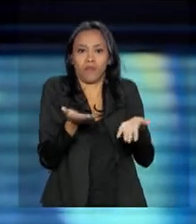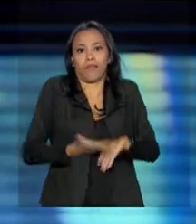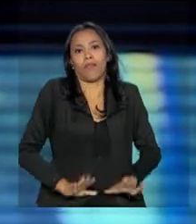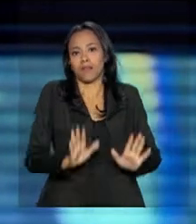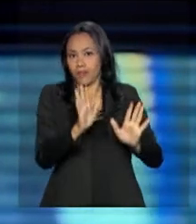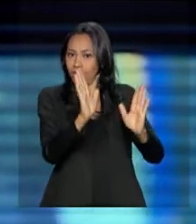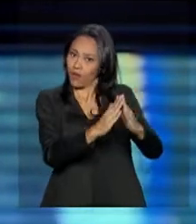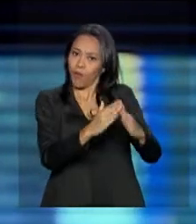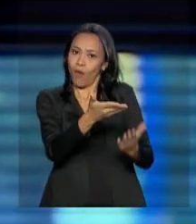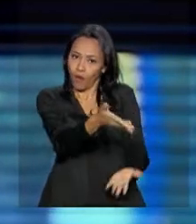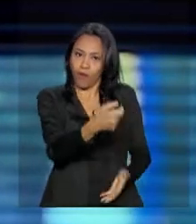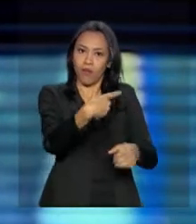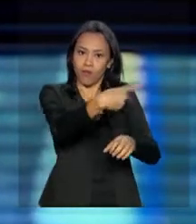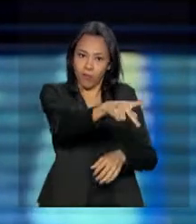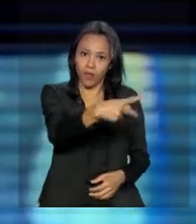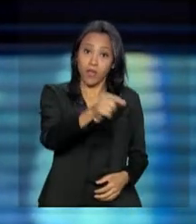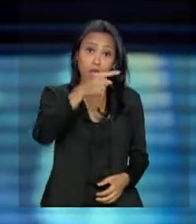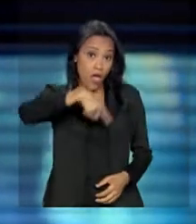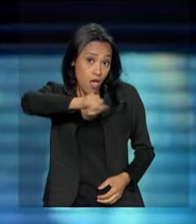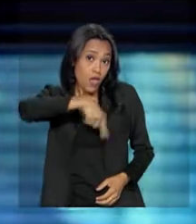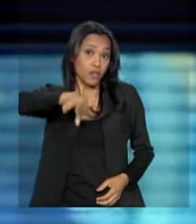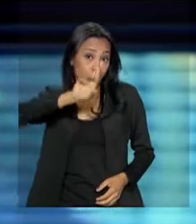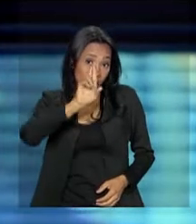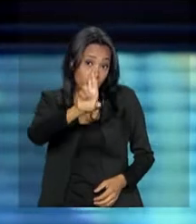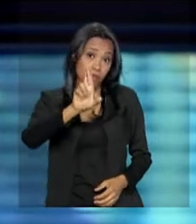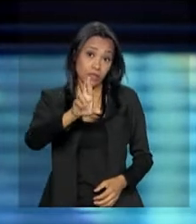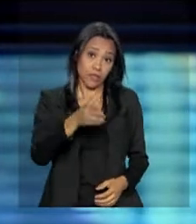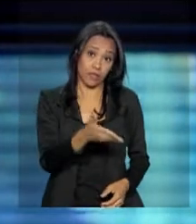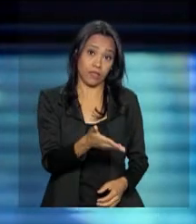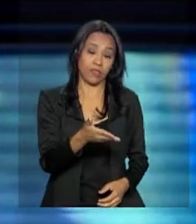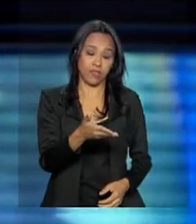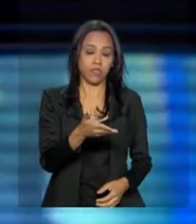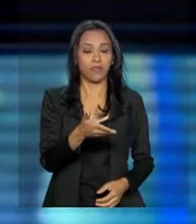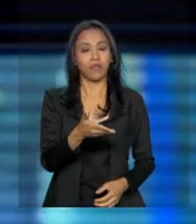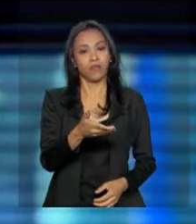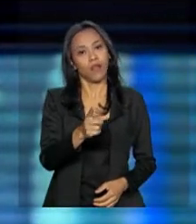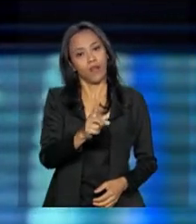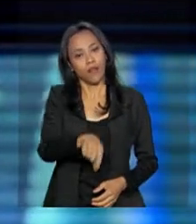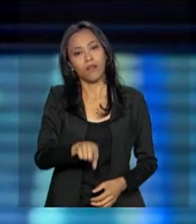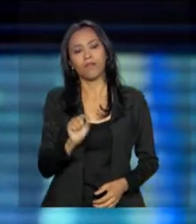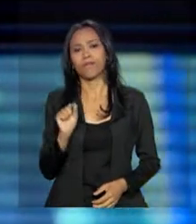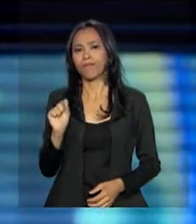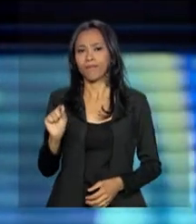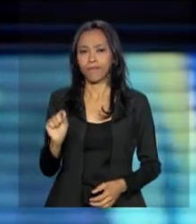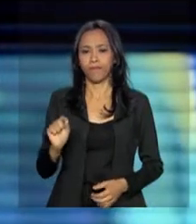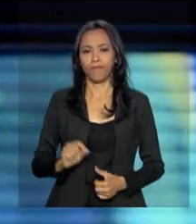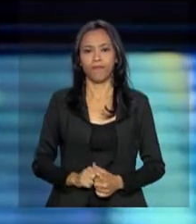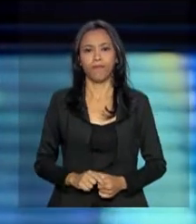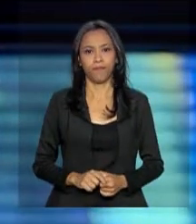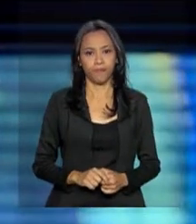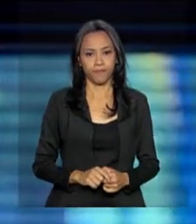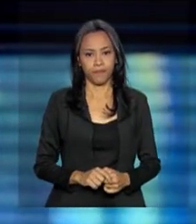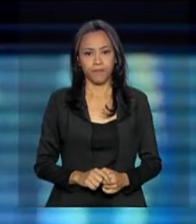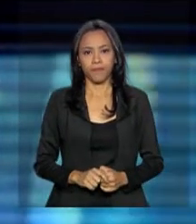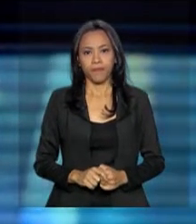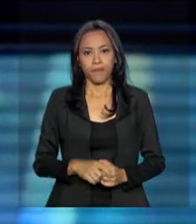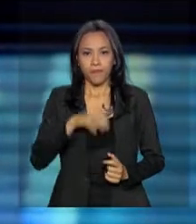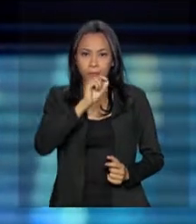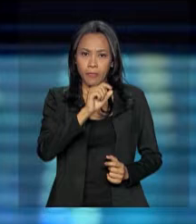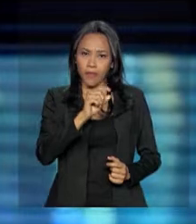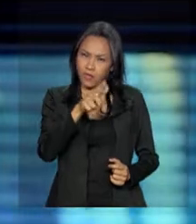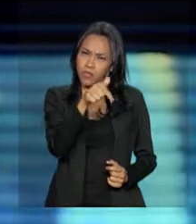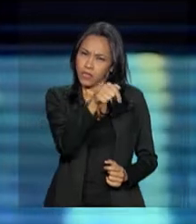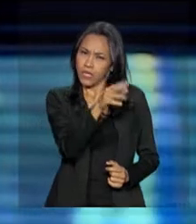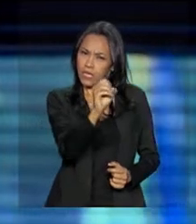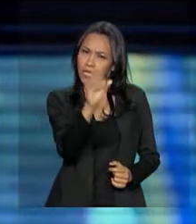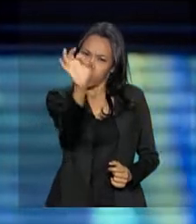eles são responsáveis diretos por próximo 70%